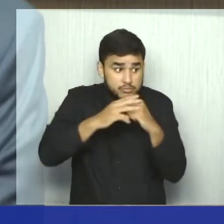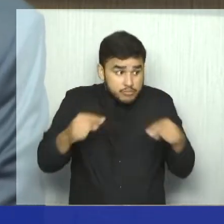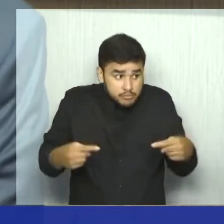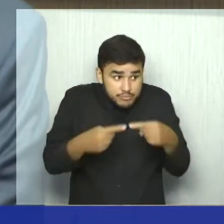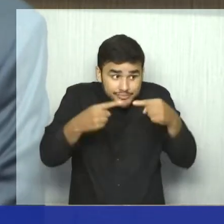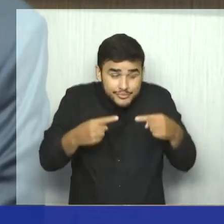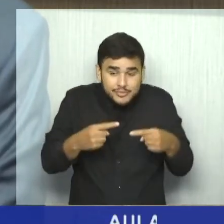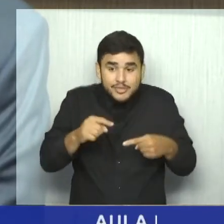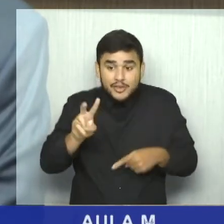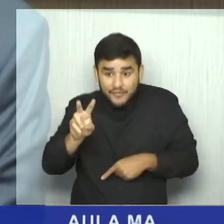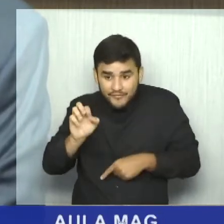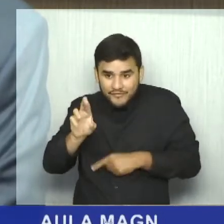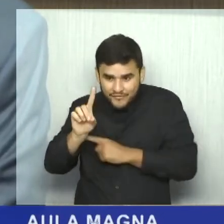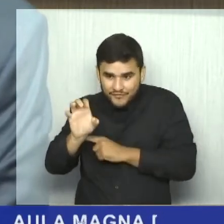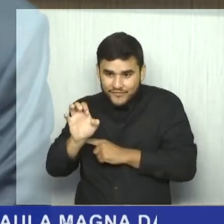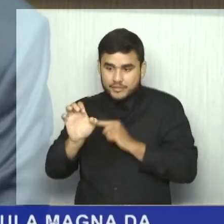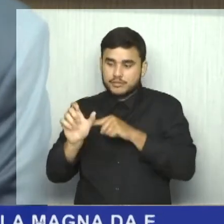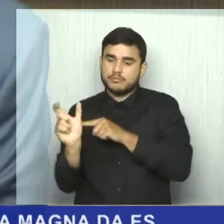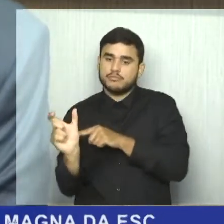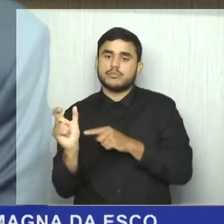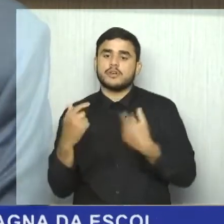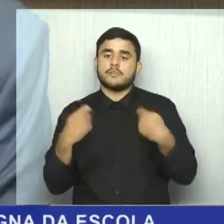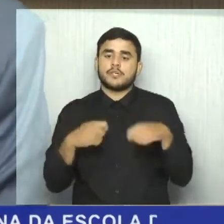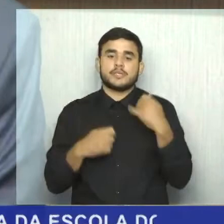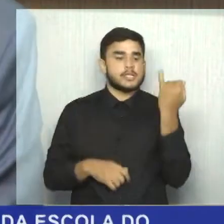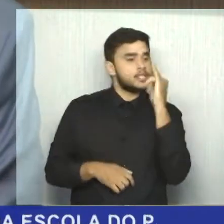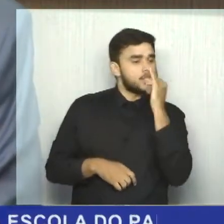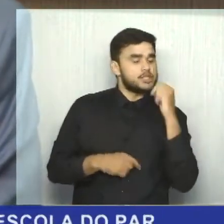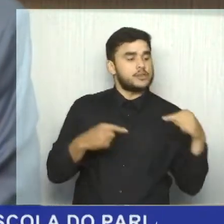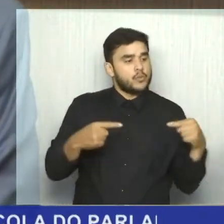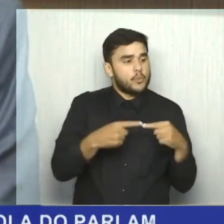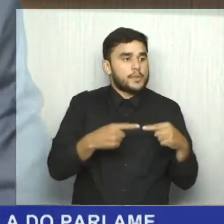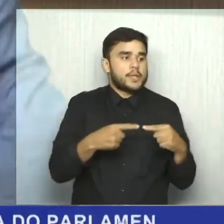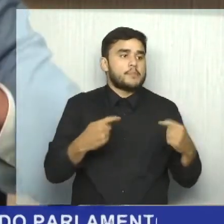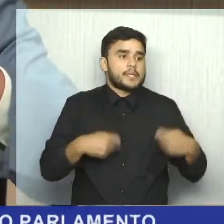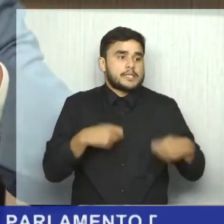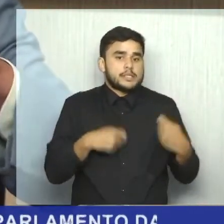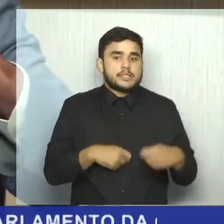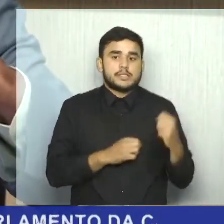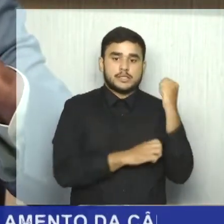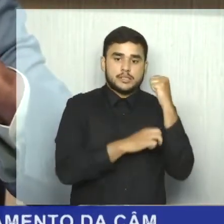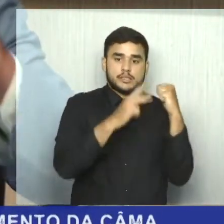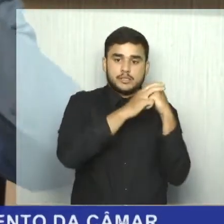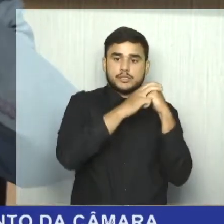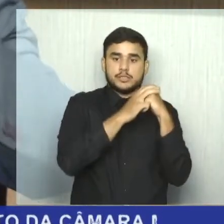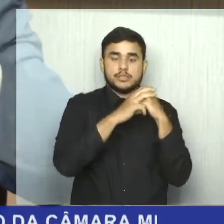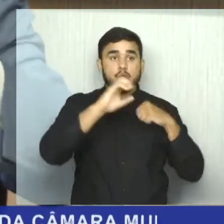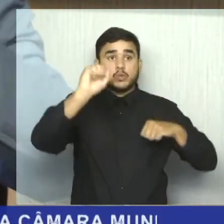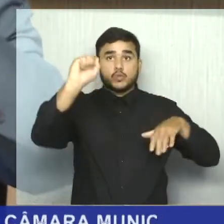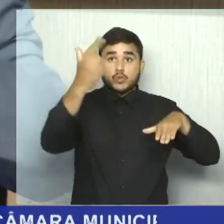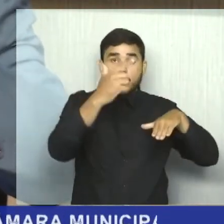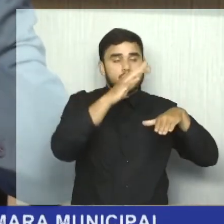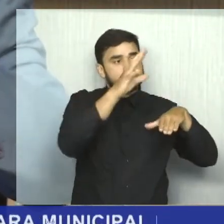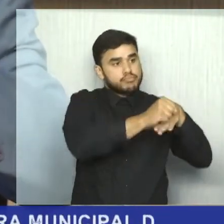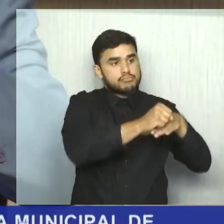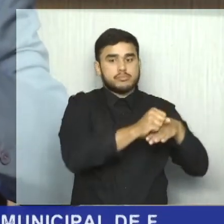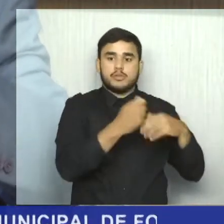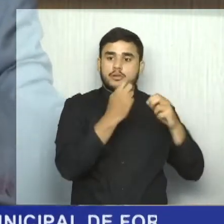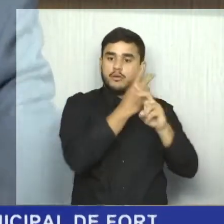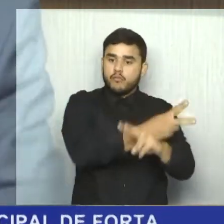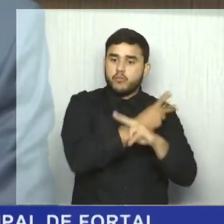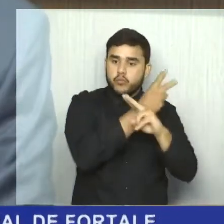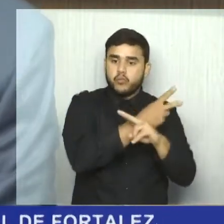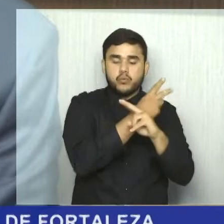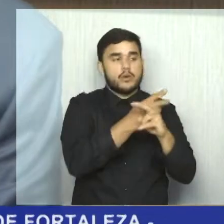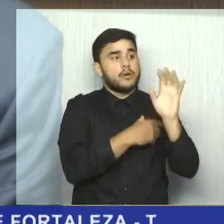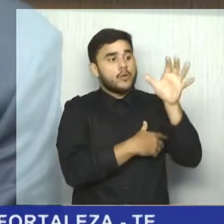que vai usar para quebrar a molécula na eletrólise tem que ser renovável. Então, o céu é o limite. Todo o projeto que nós estamos fazendo aqui